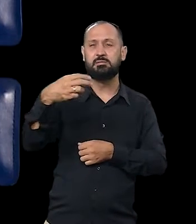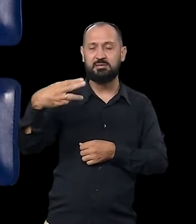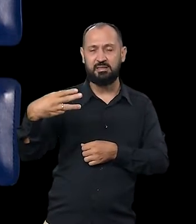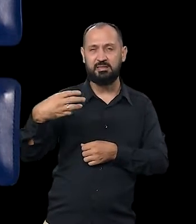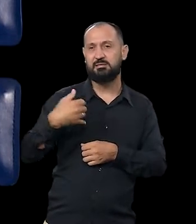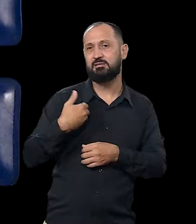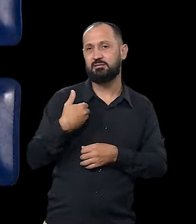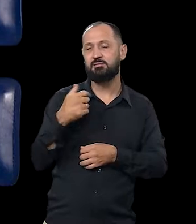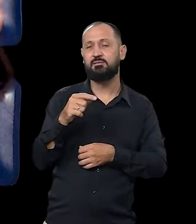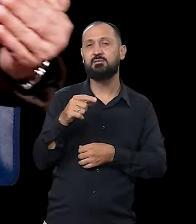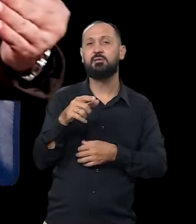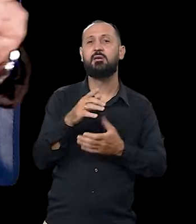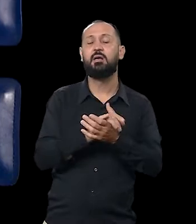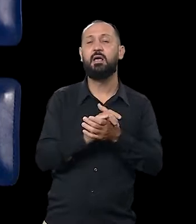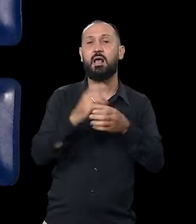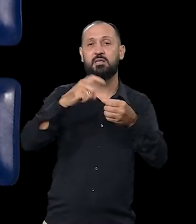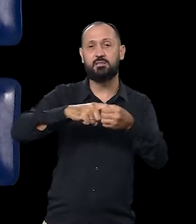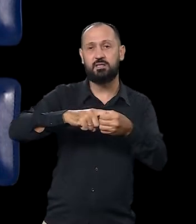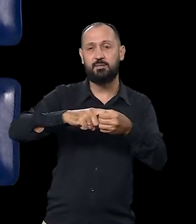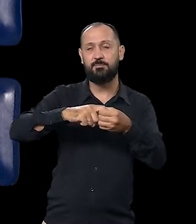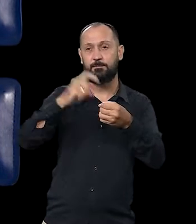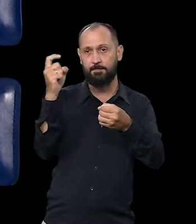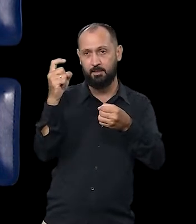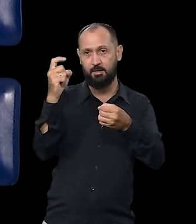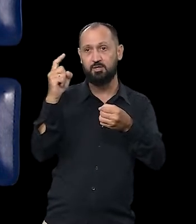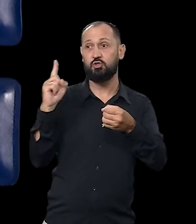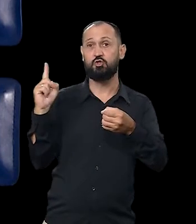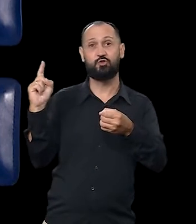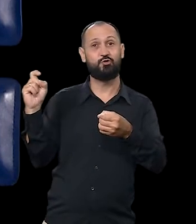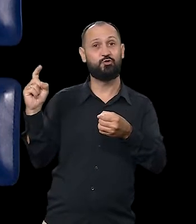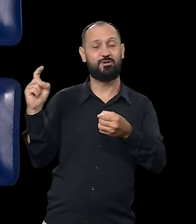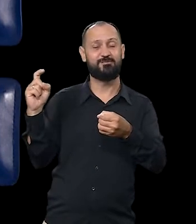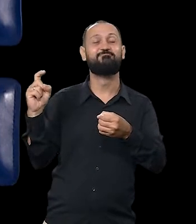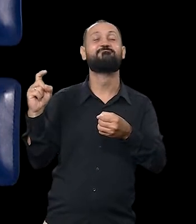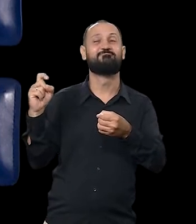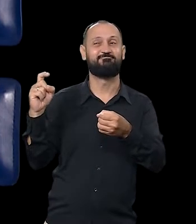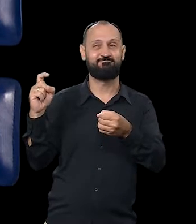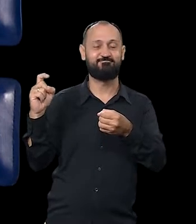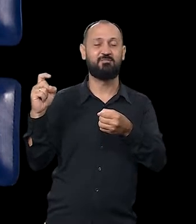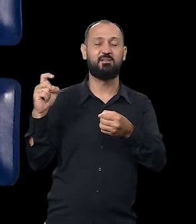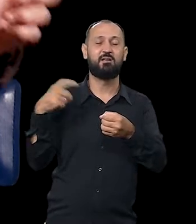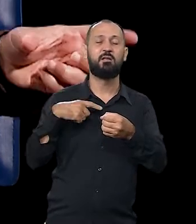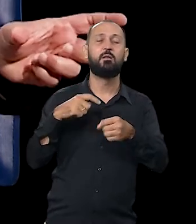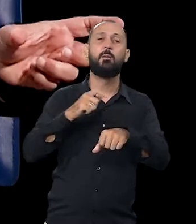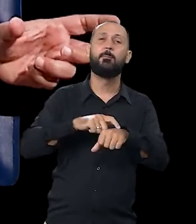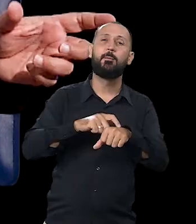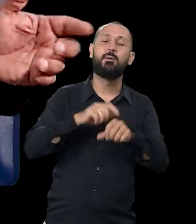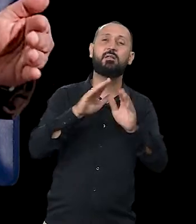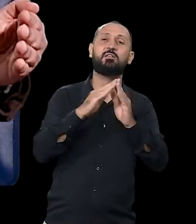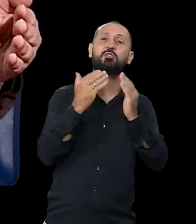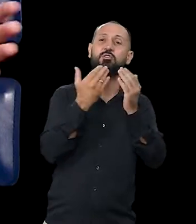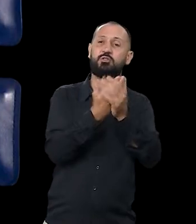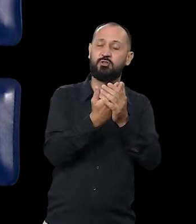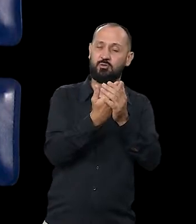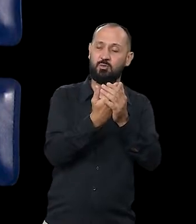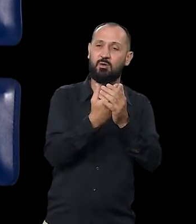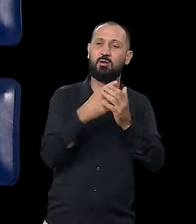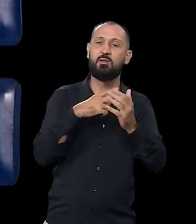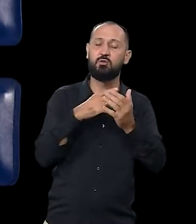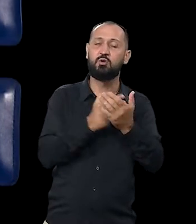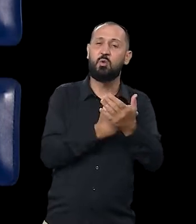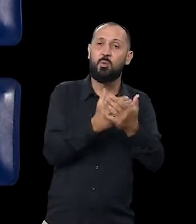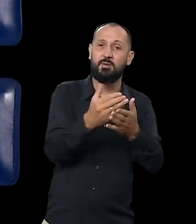de idade, Angélica se emancipou do município de Dourados. No movimento das escolas, eu